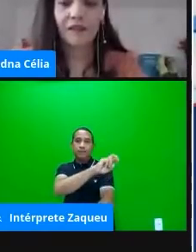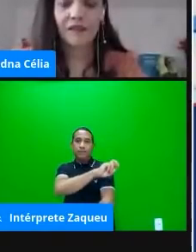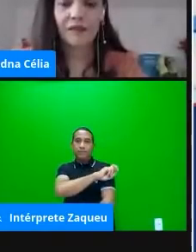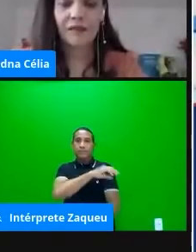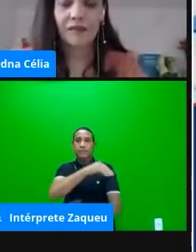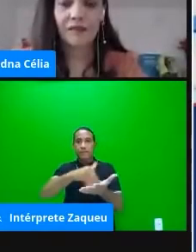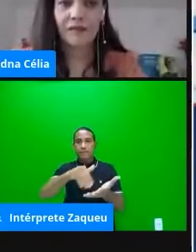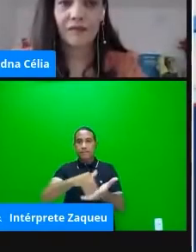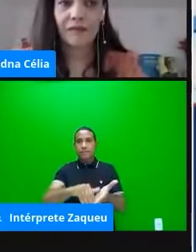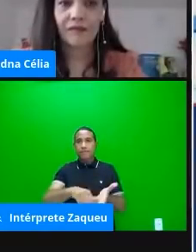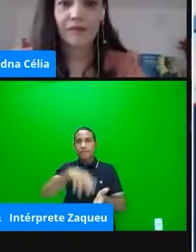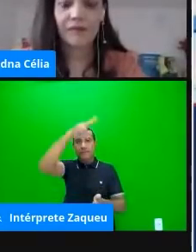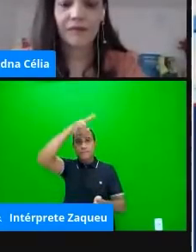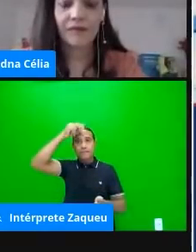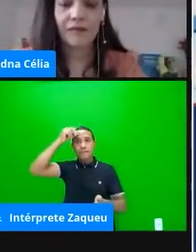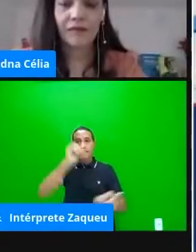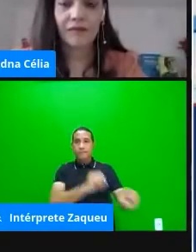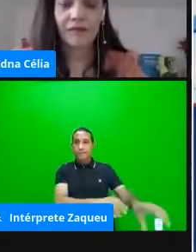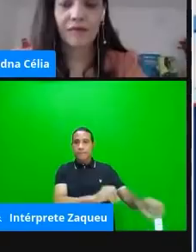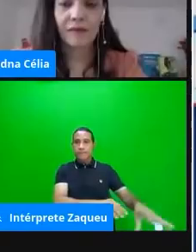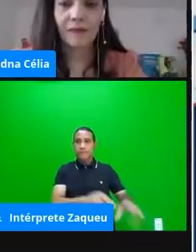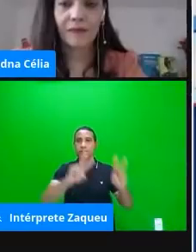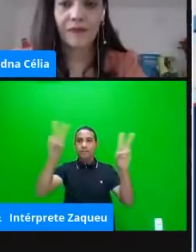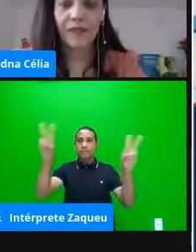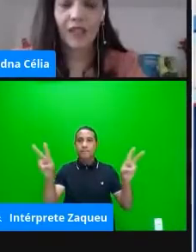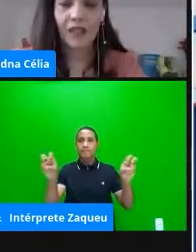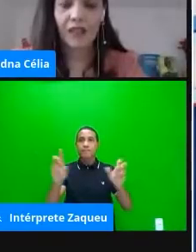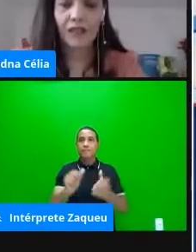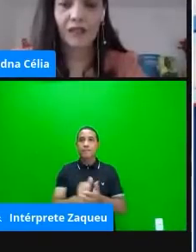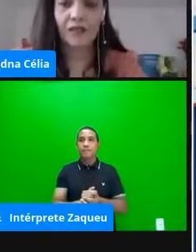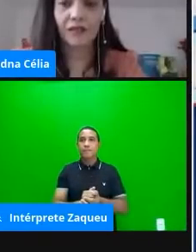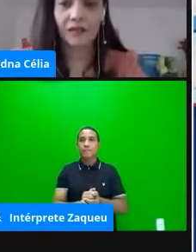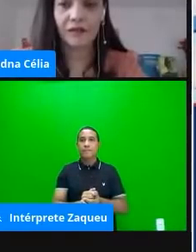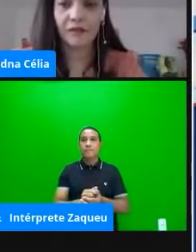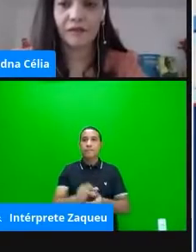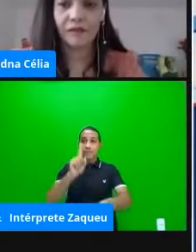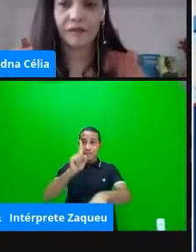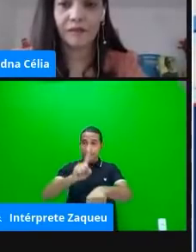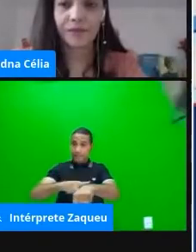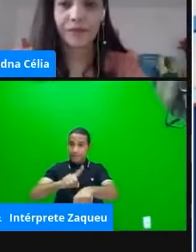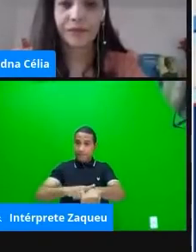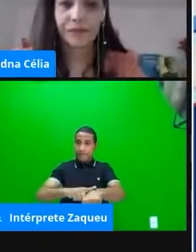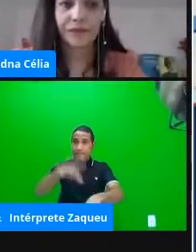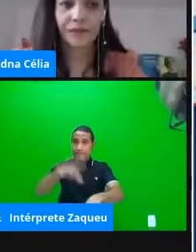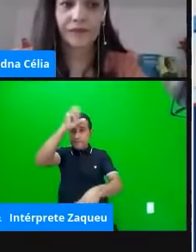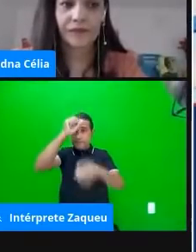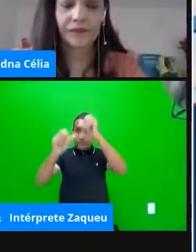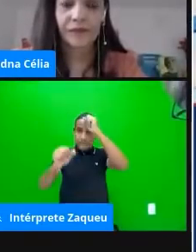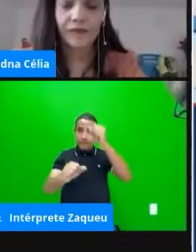de Educação, com a temática Tempo de Ensinar e Aprender, Desafios